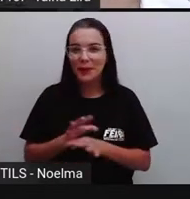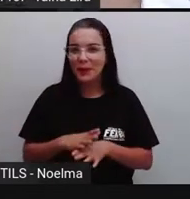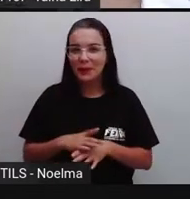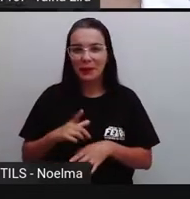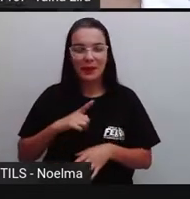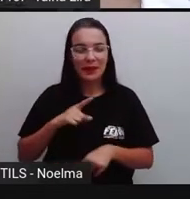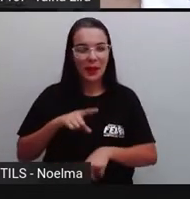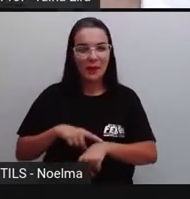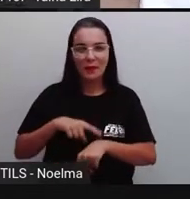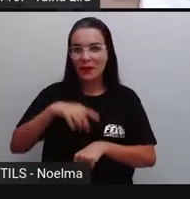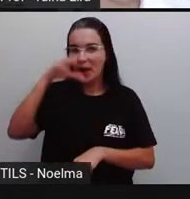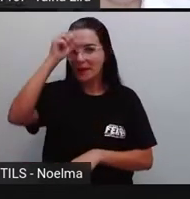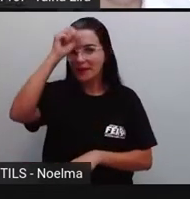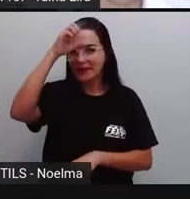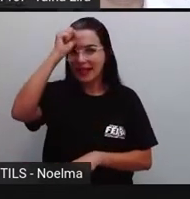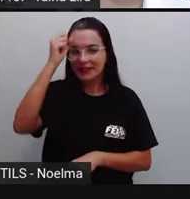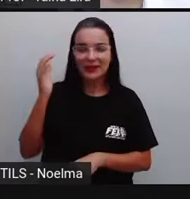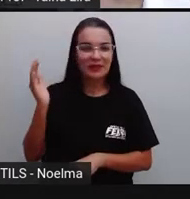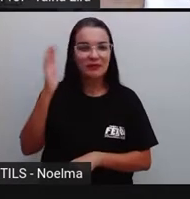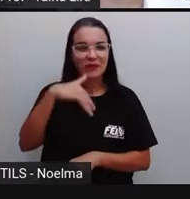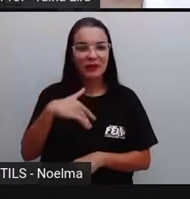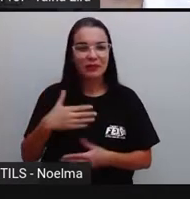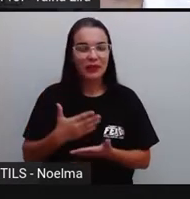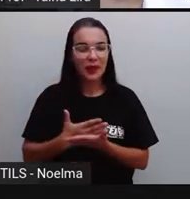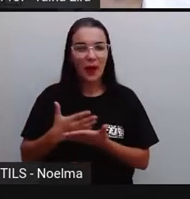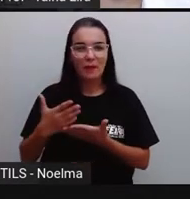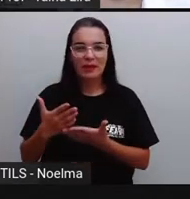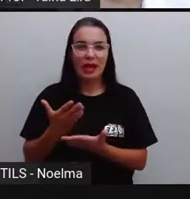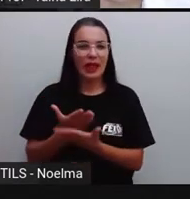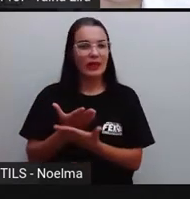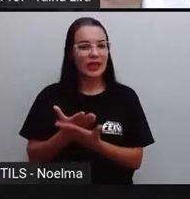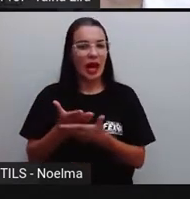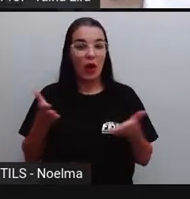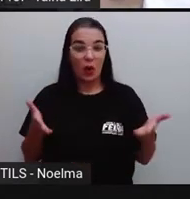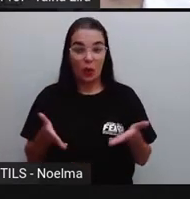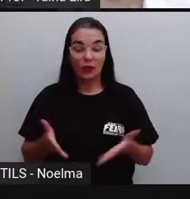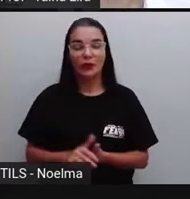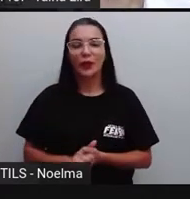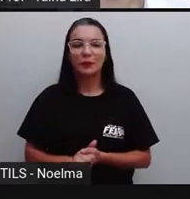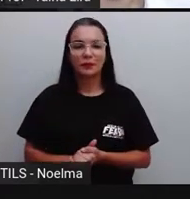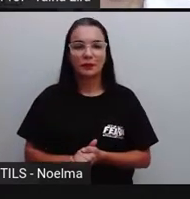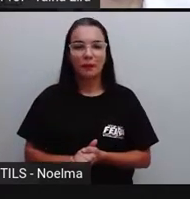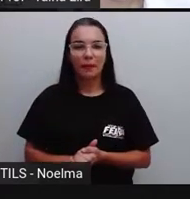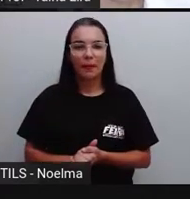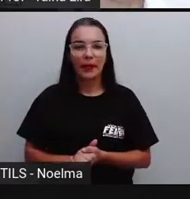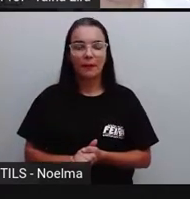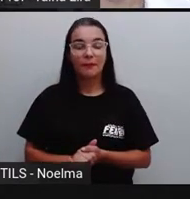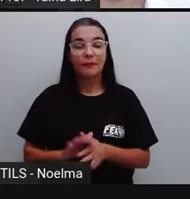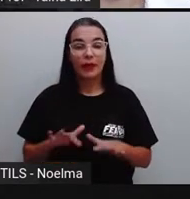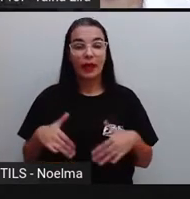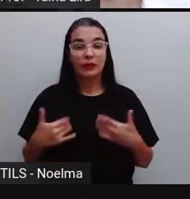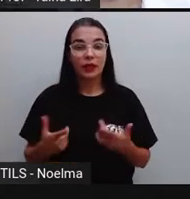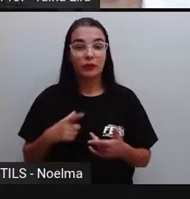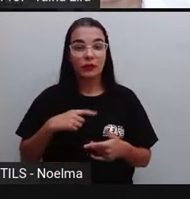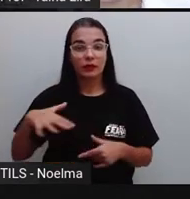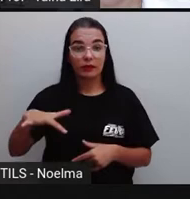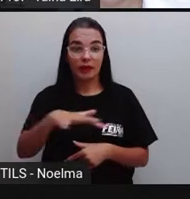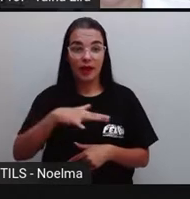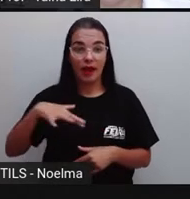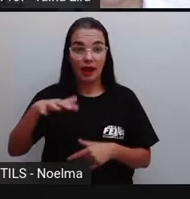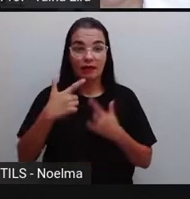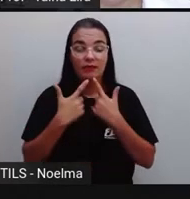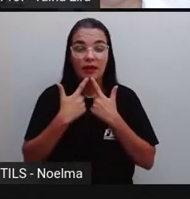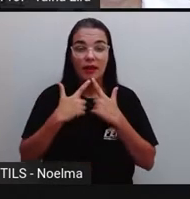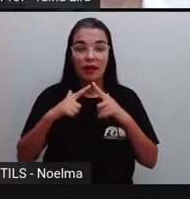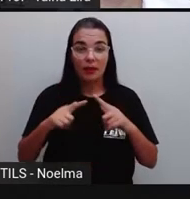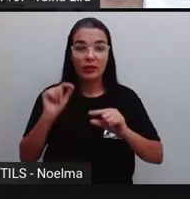muitas descobertas? Então vamos lá, vamos iniciar a nossa aula de hoje. Então, a nossa aula é na área de linguagens